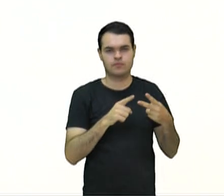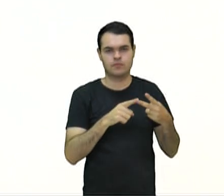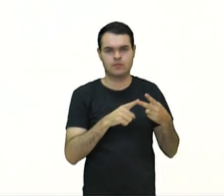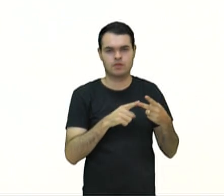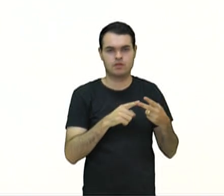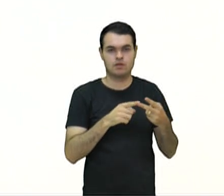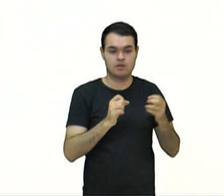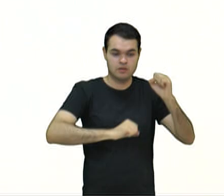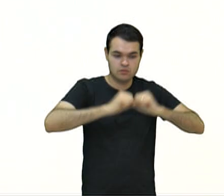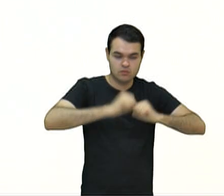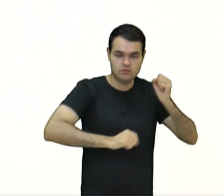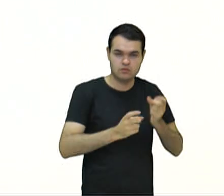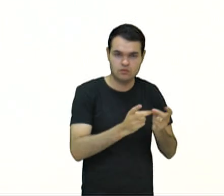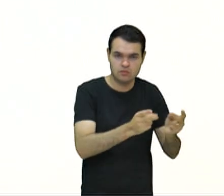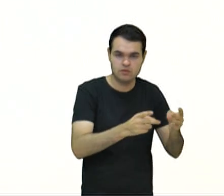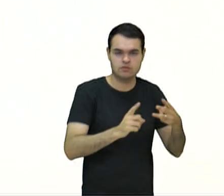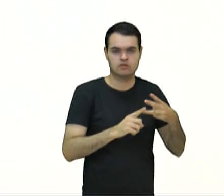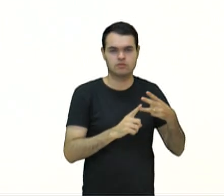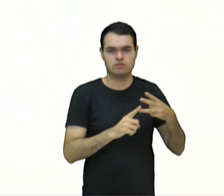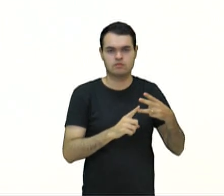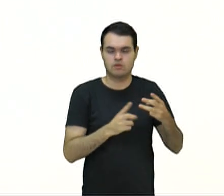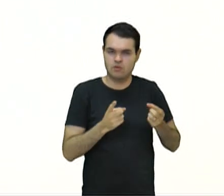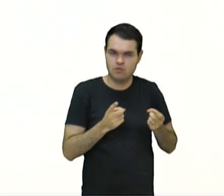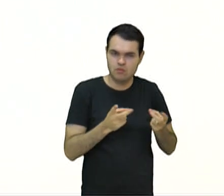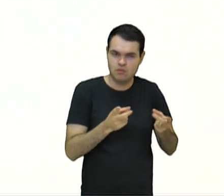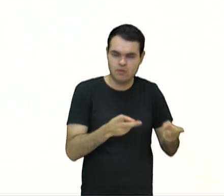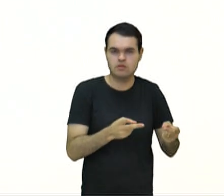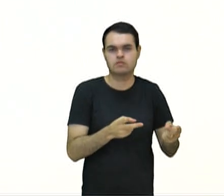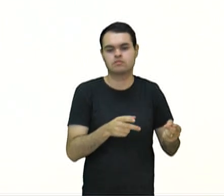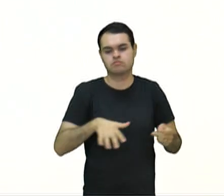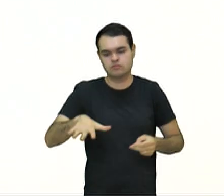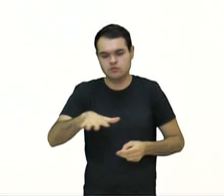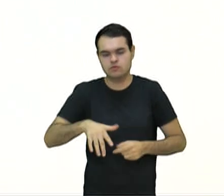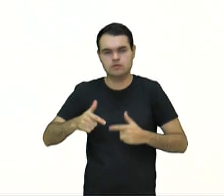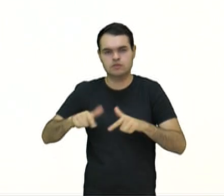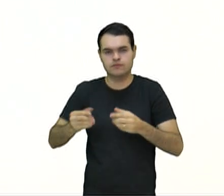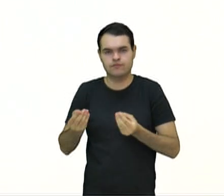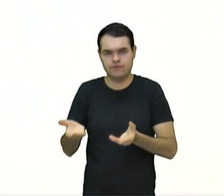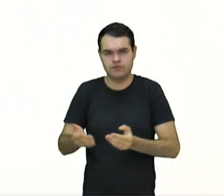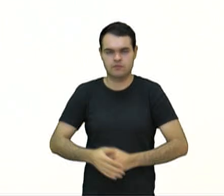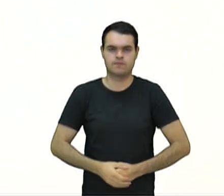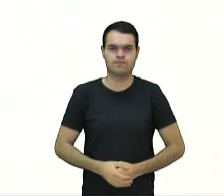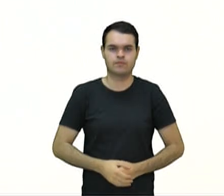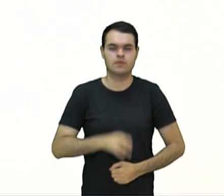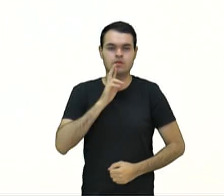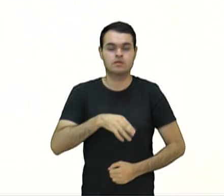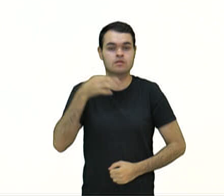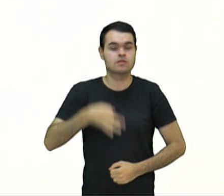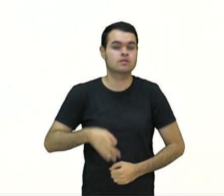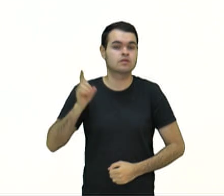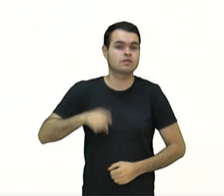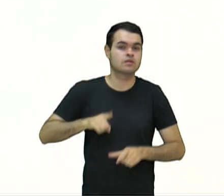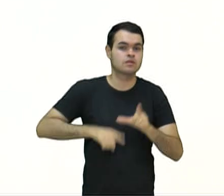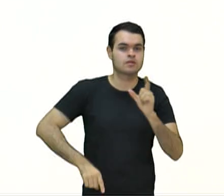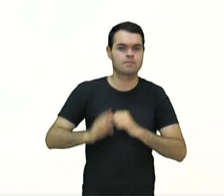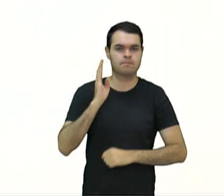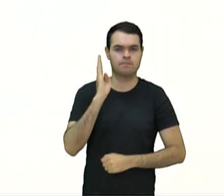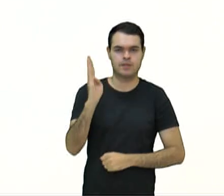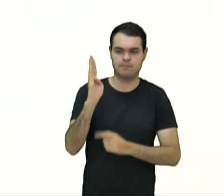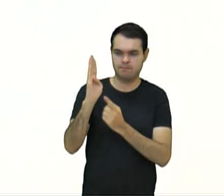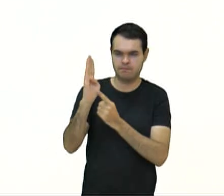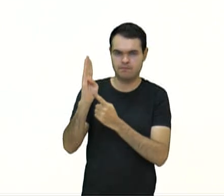comércio? Ou o comércio e o setor de serviços? Então, a resposta correta é a letra B.